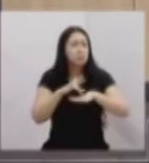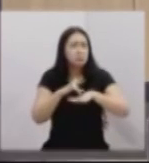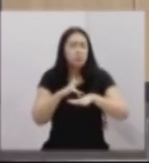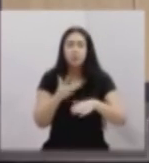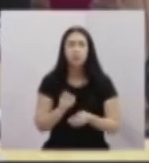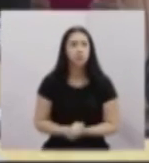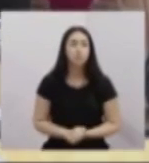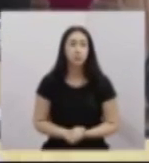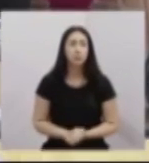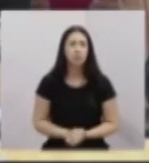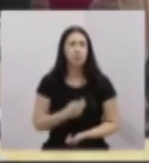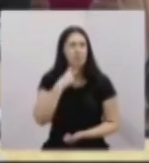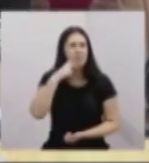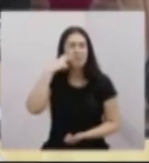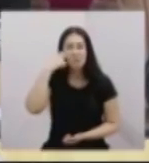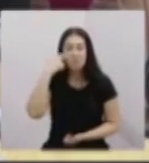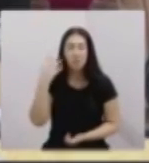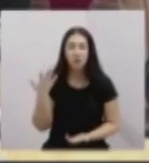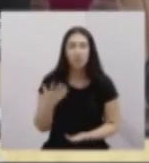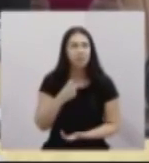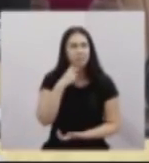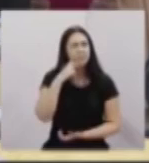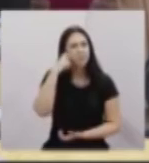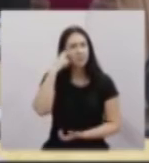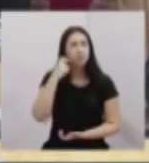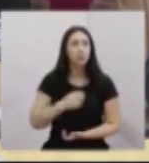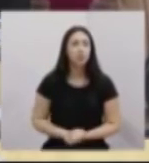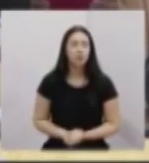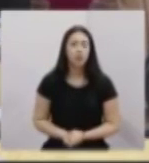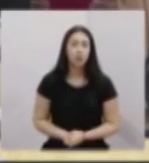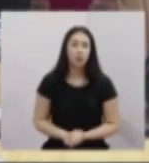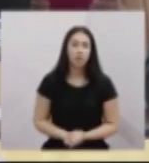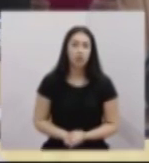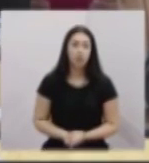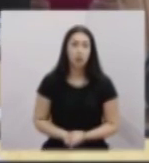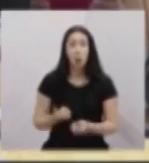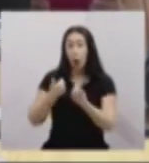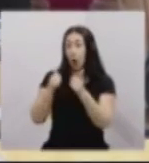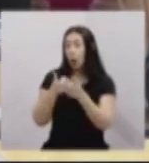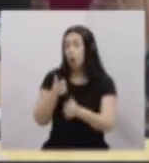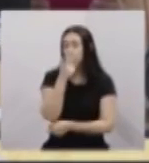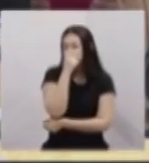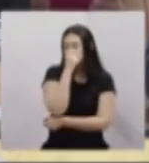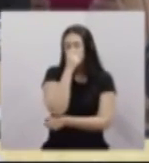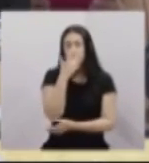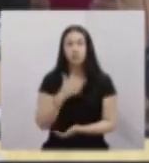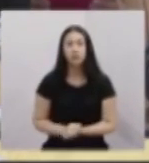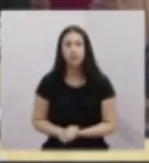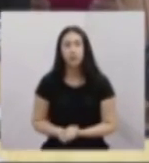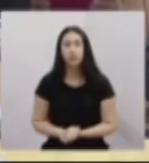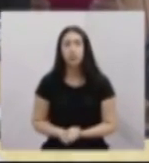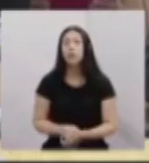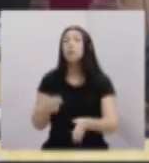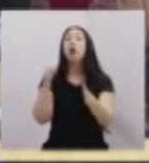absurdo, é uma vergonha. É uma vergonha. Poxa, os ônibus lotados na cidade. Quem vai